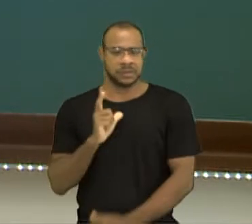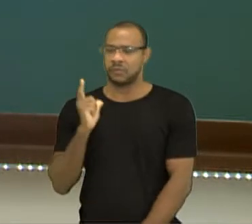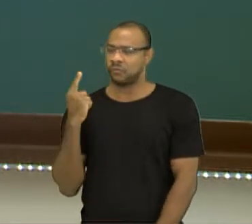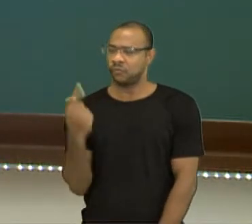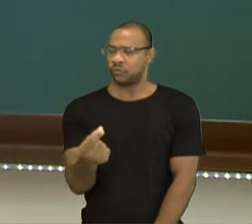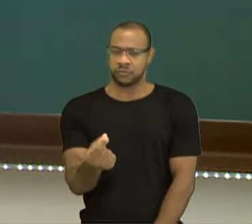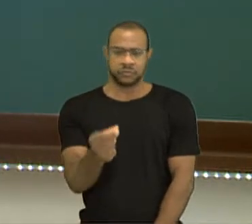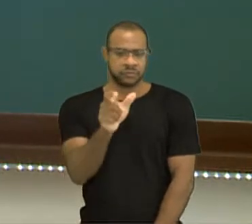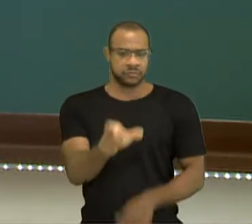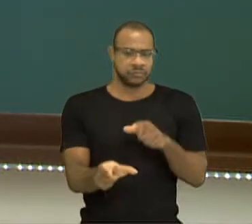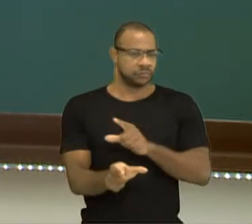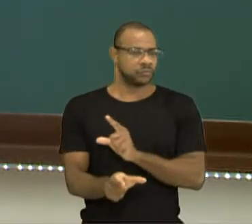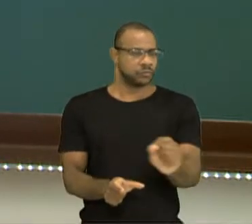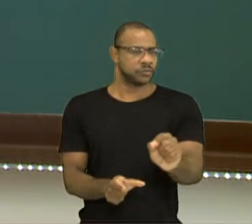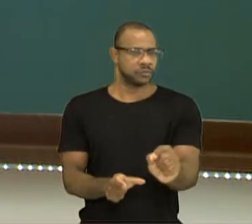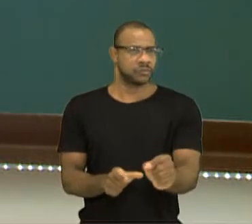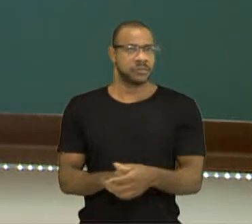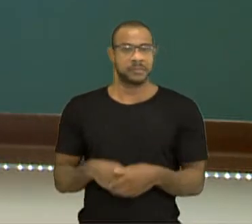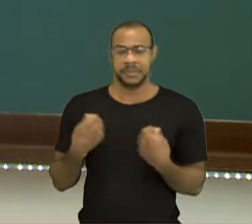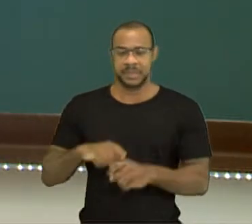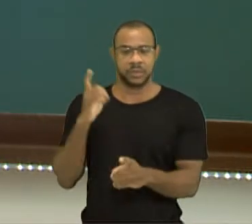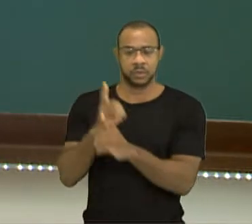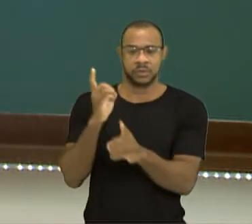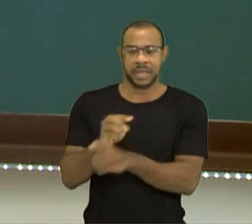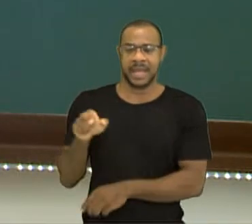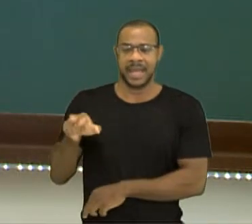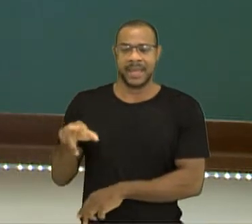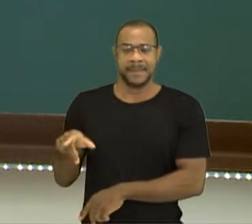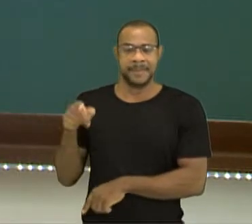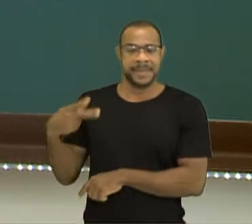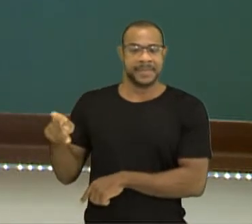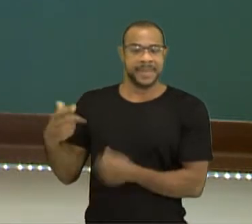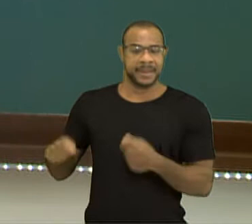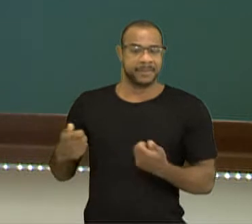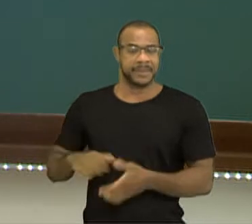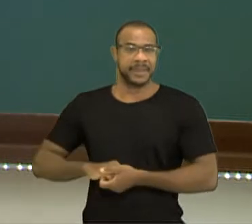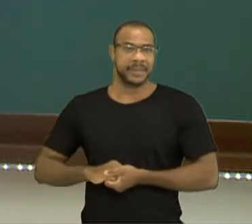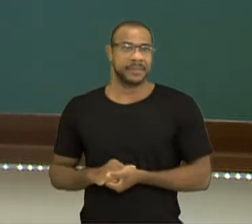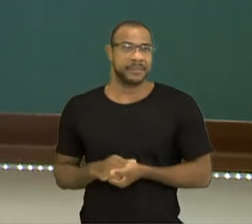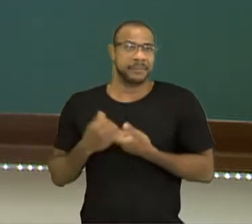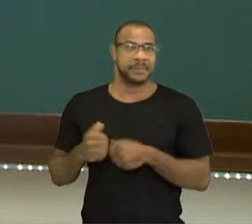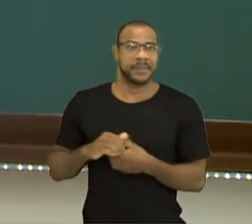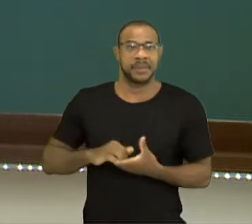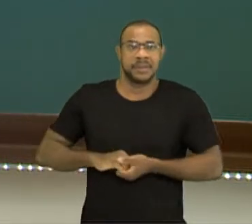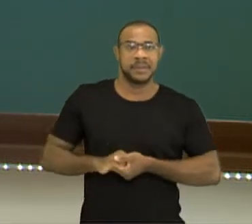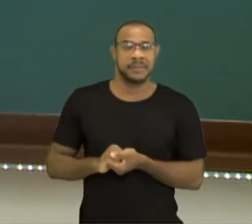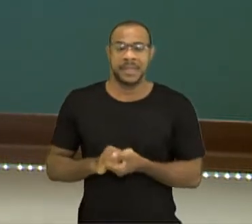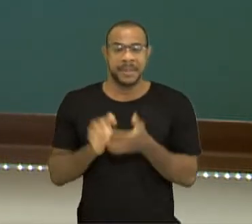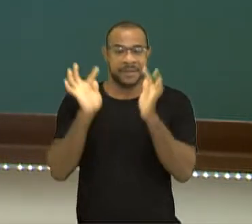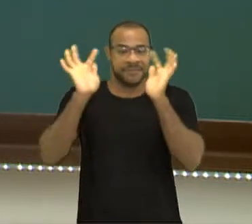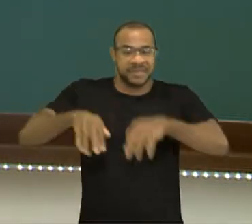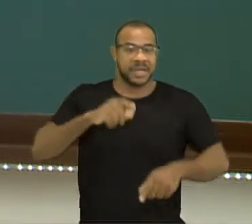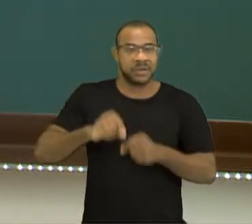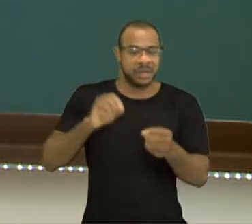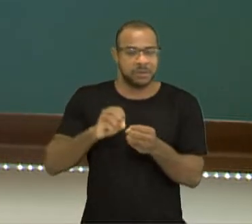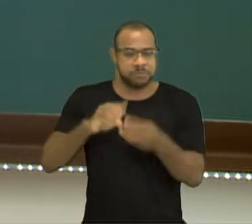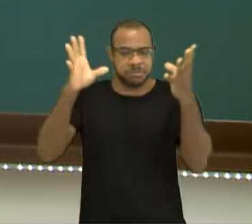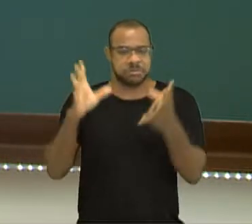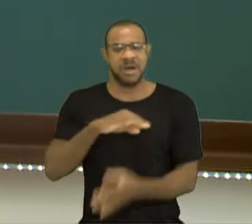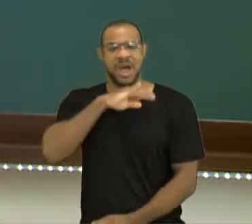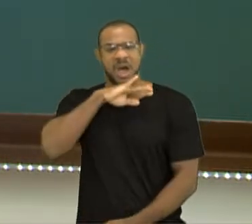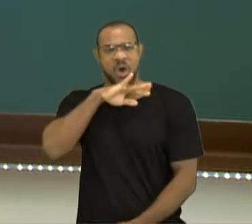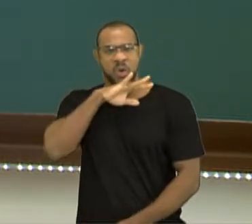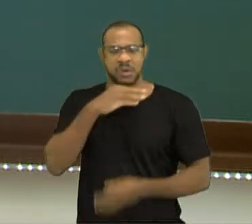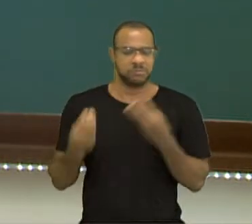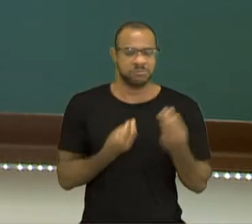fugido. Anna precisa encontrar a sua irmã para poder colocar um fim numa maldição terrível de inverno